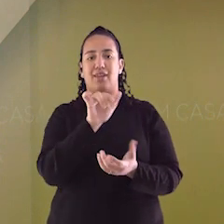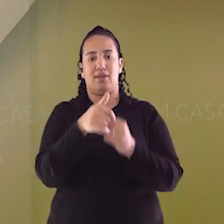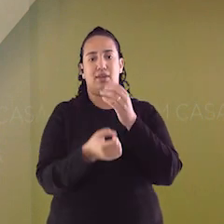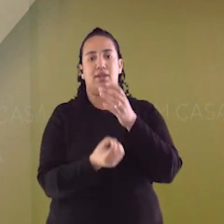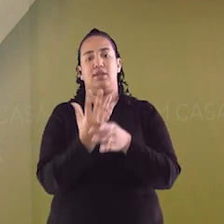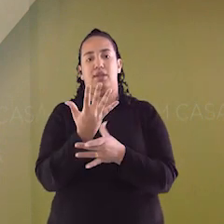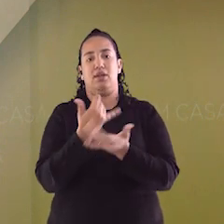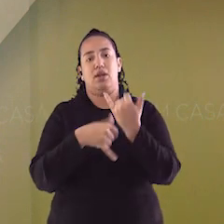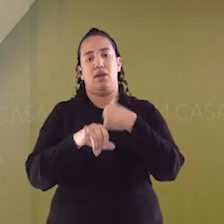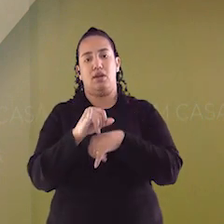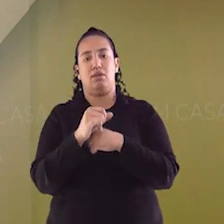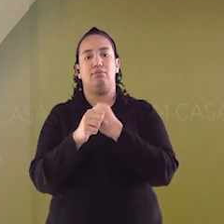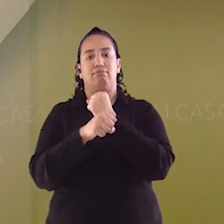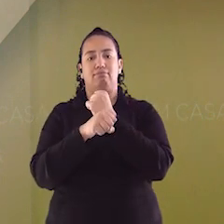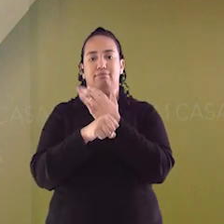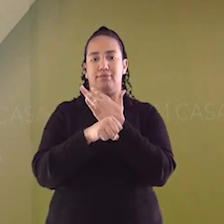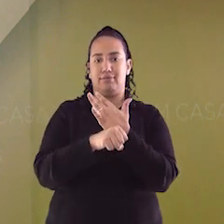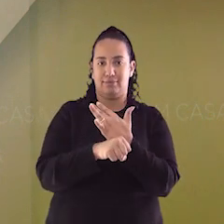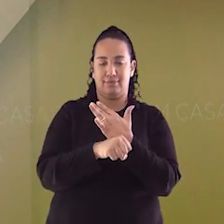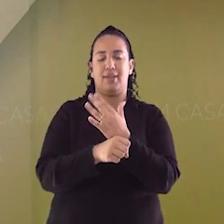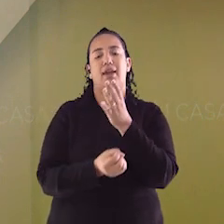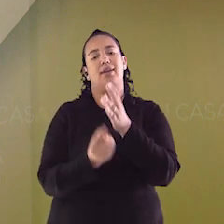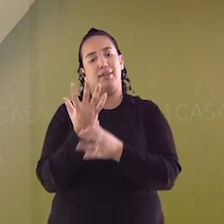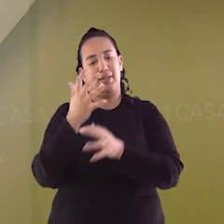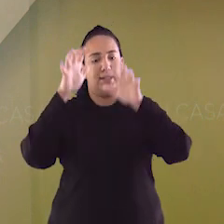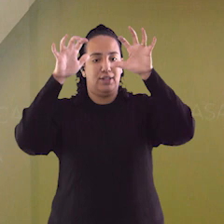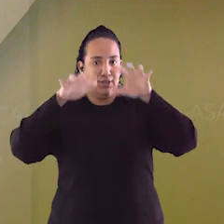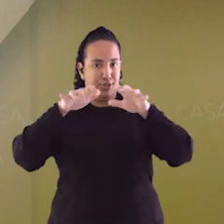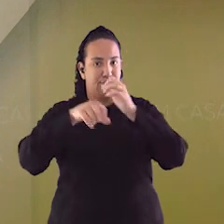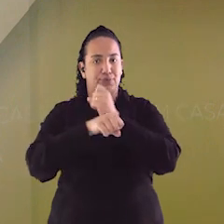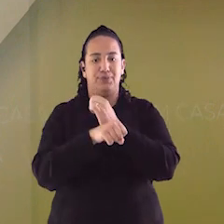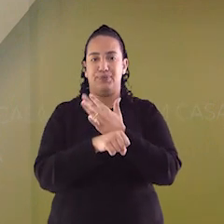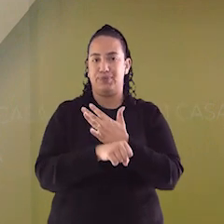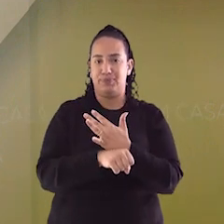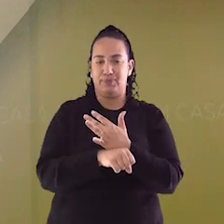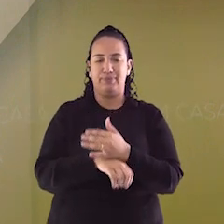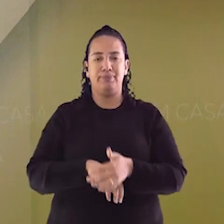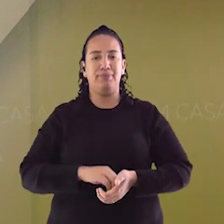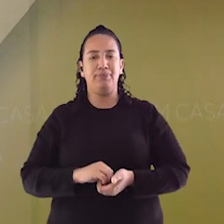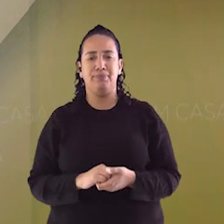os ácidos, que ao precipitar vai dar origem à chuva ácida.